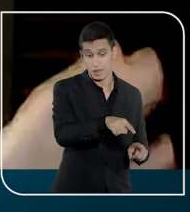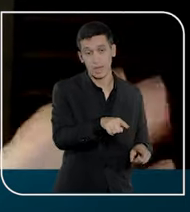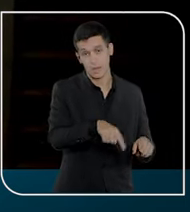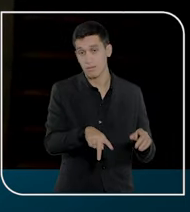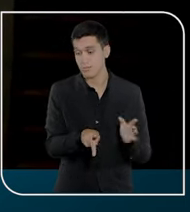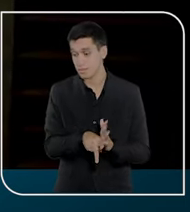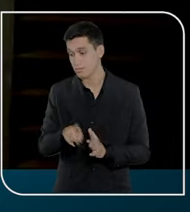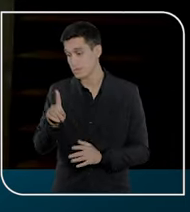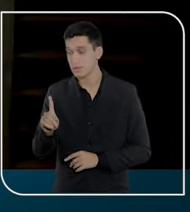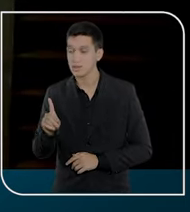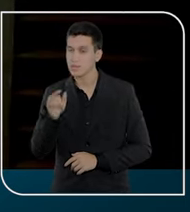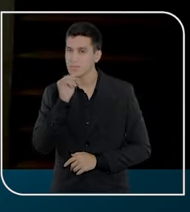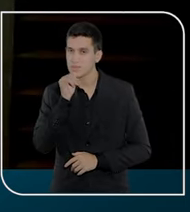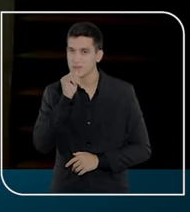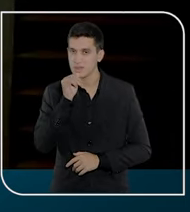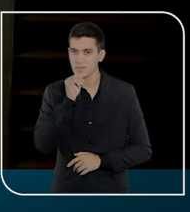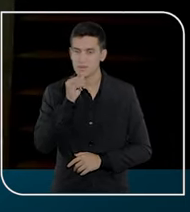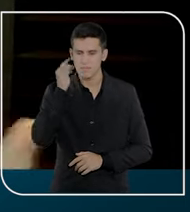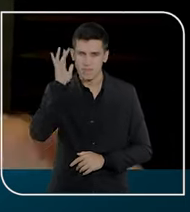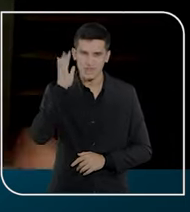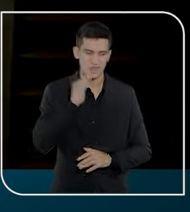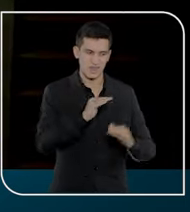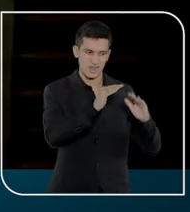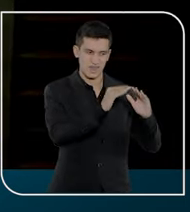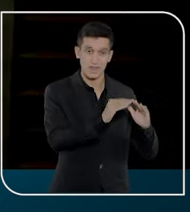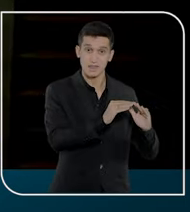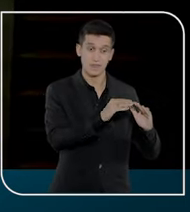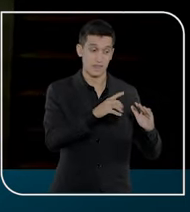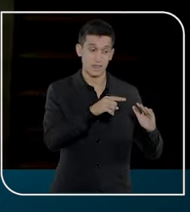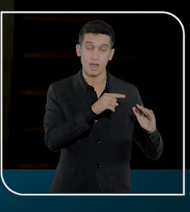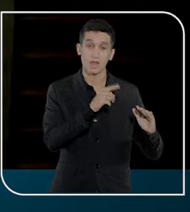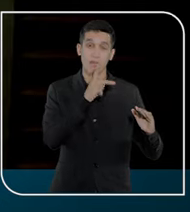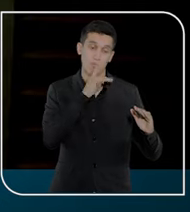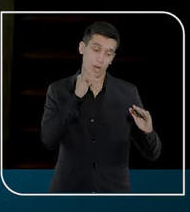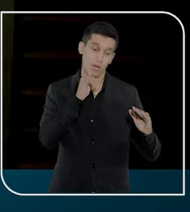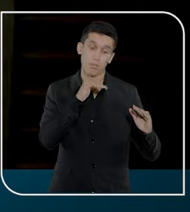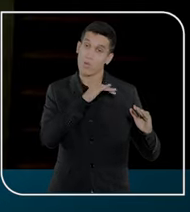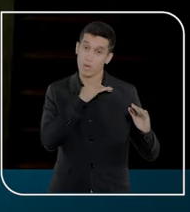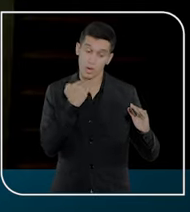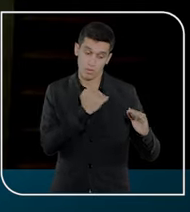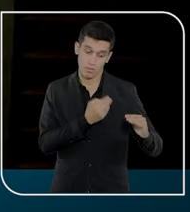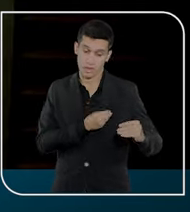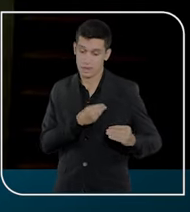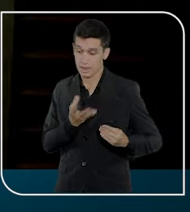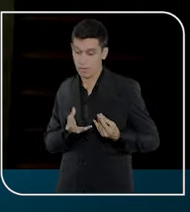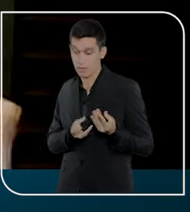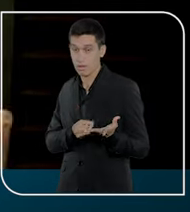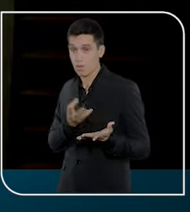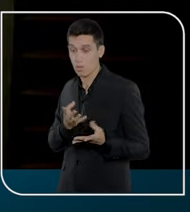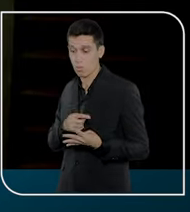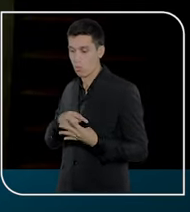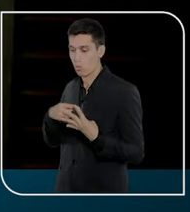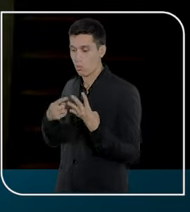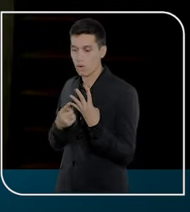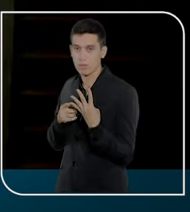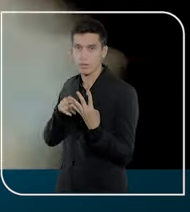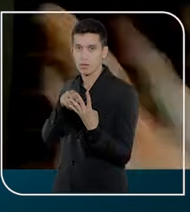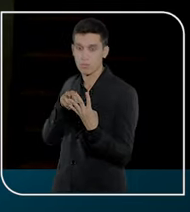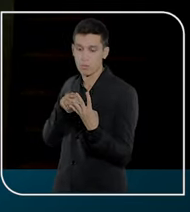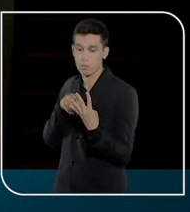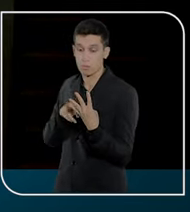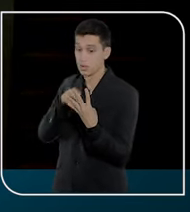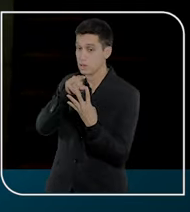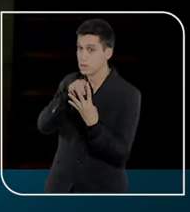sido herdada por quatro irmãos e um deles tem uma dívida. Então, na hora de adjudicar, é melhor que esses três